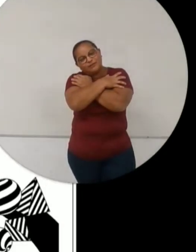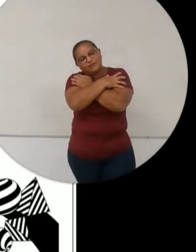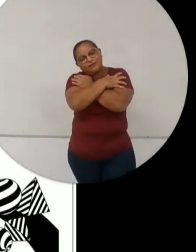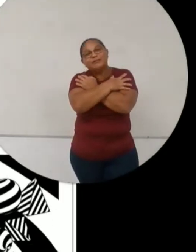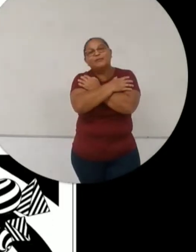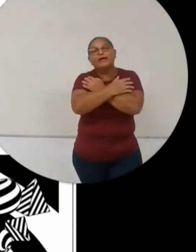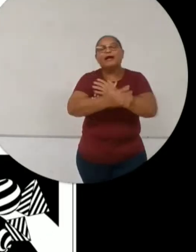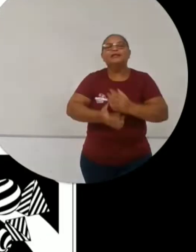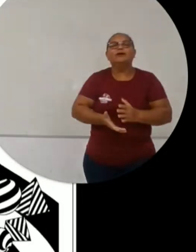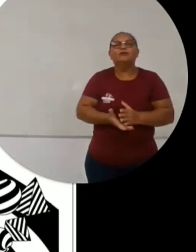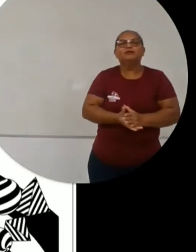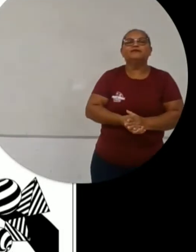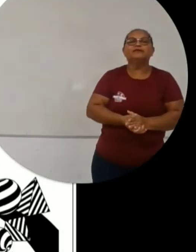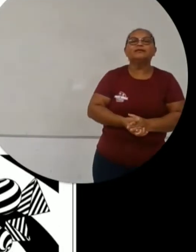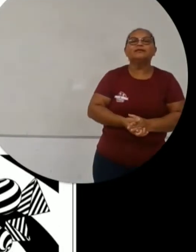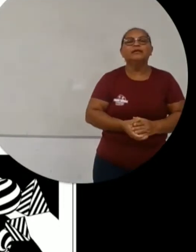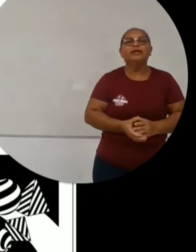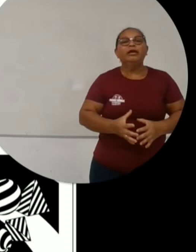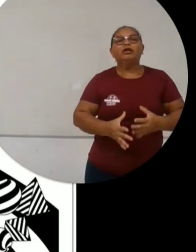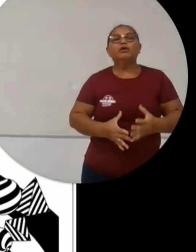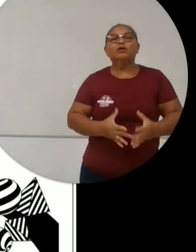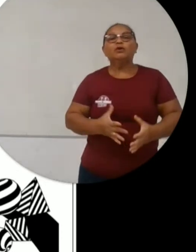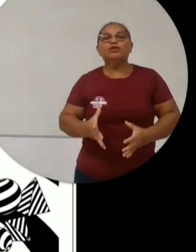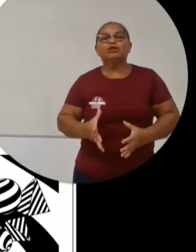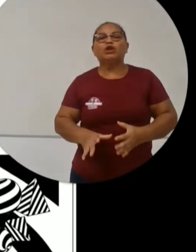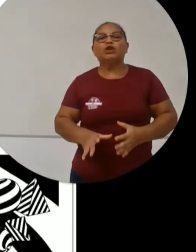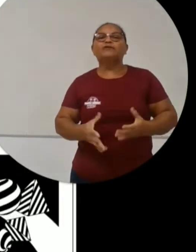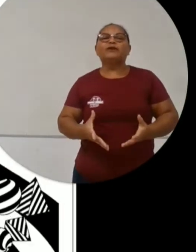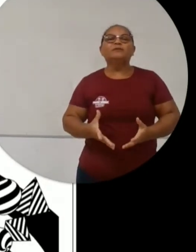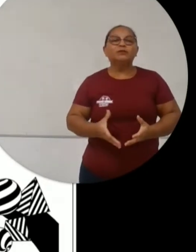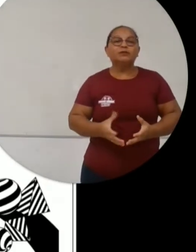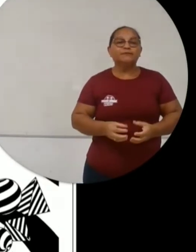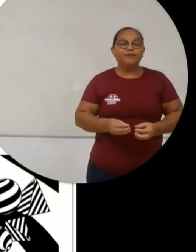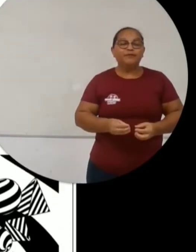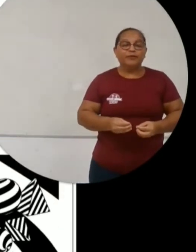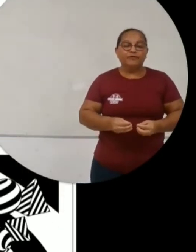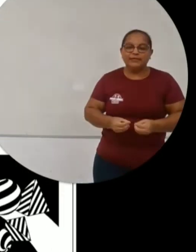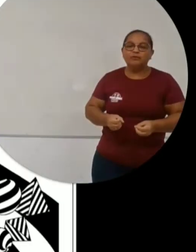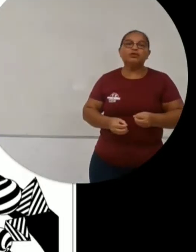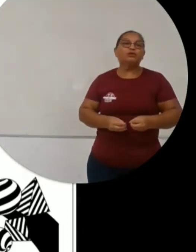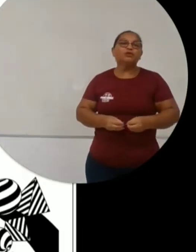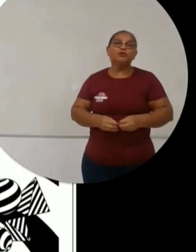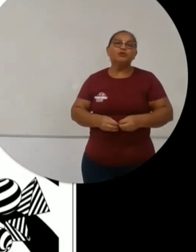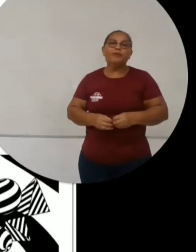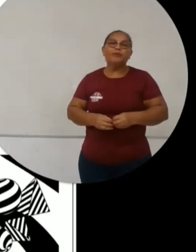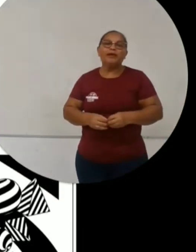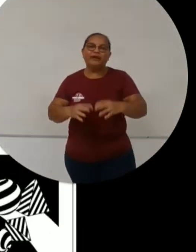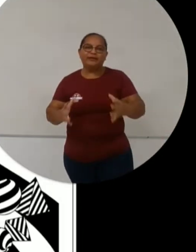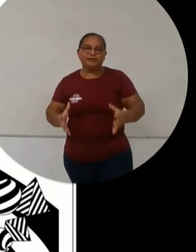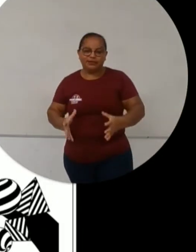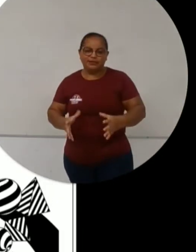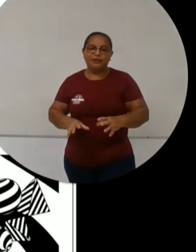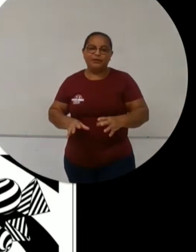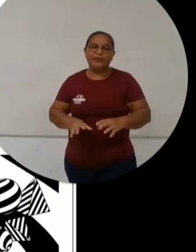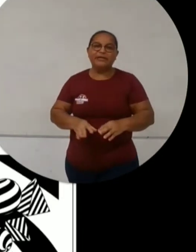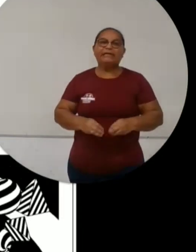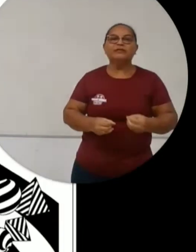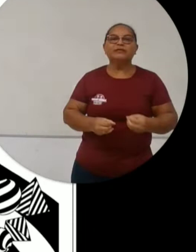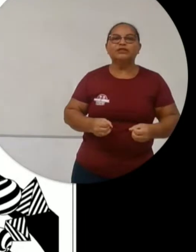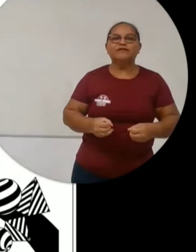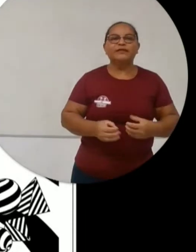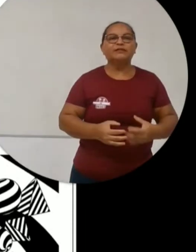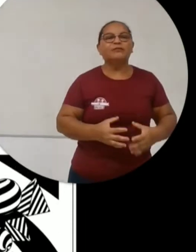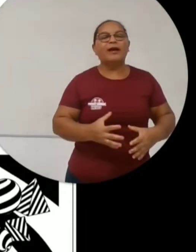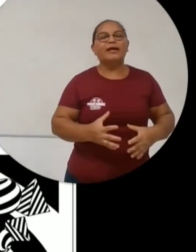para vocês, para cada um de vocês. E hoje nós vamos fazer um estudo bem diferente. E eu queria que